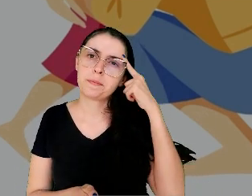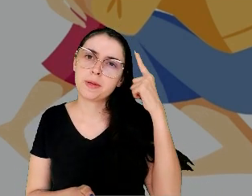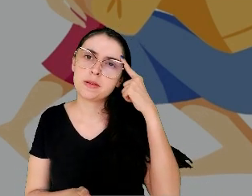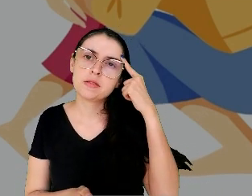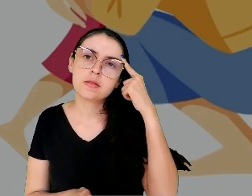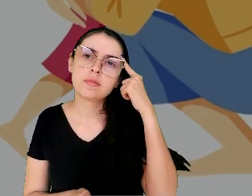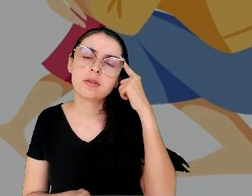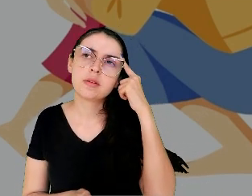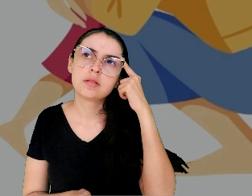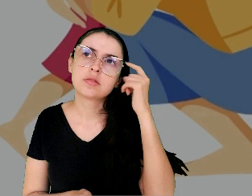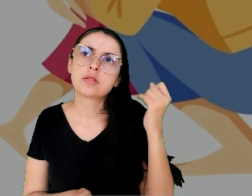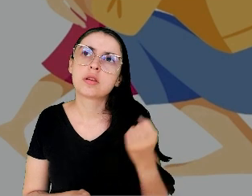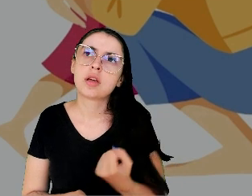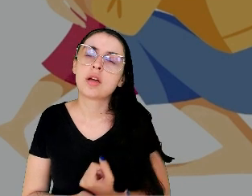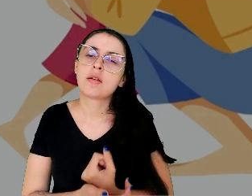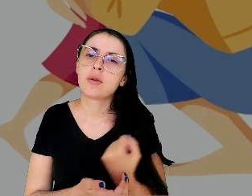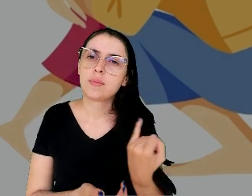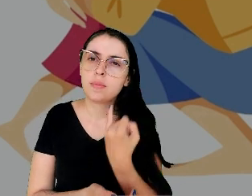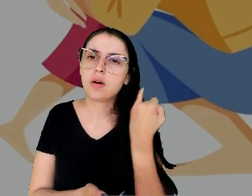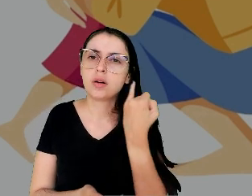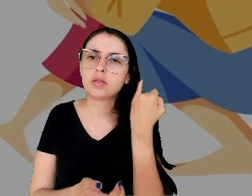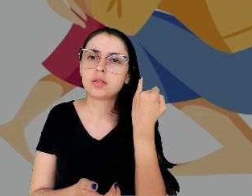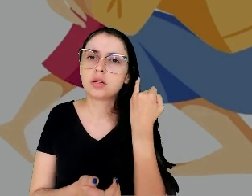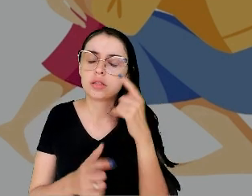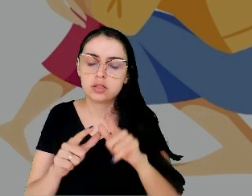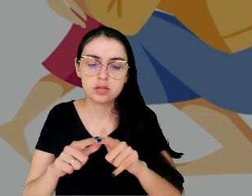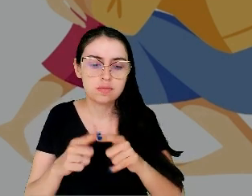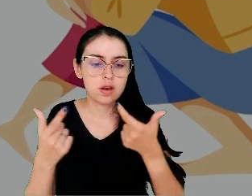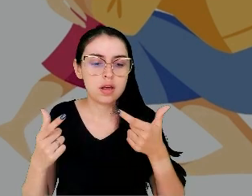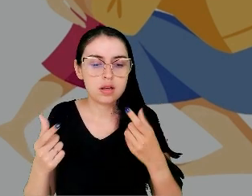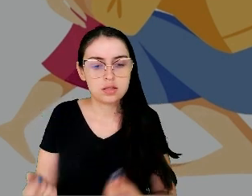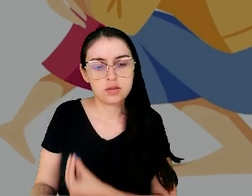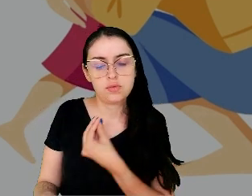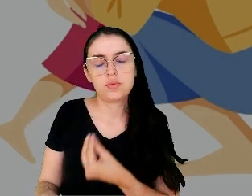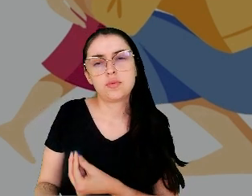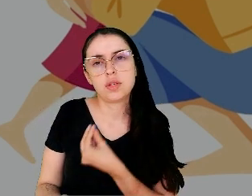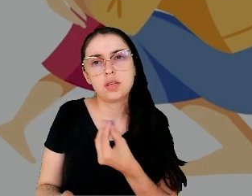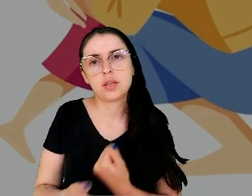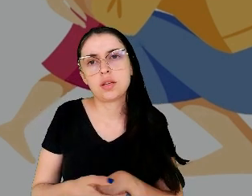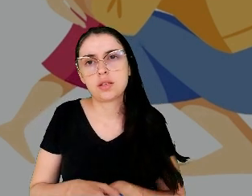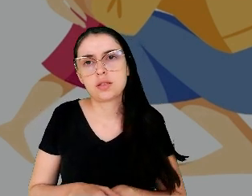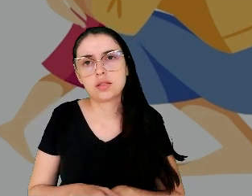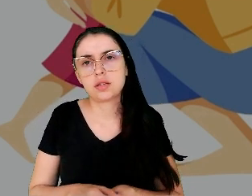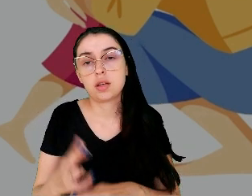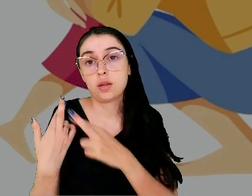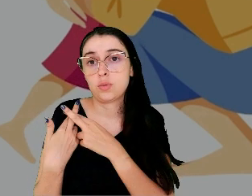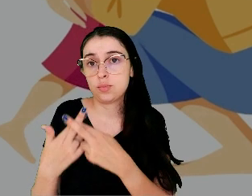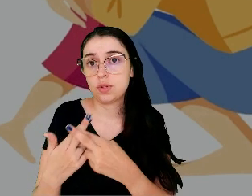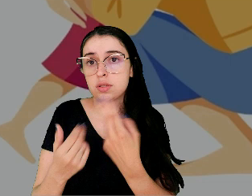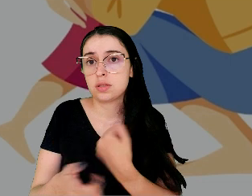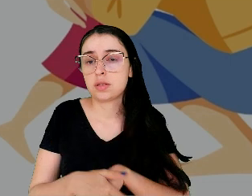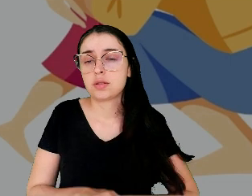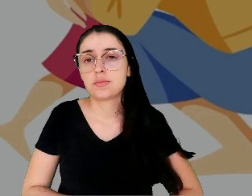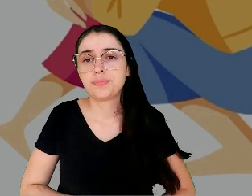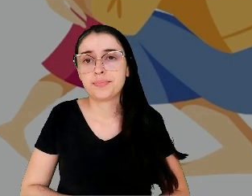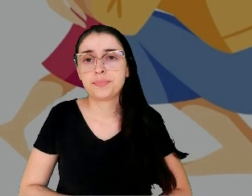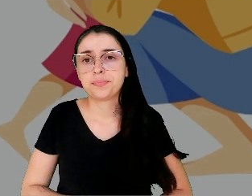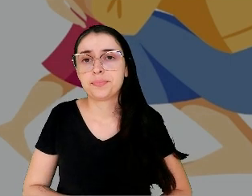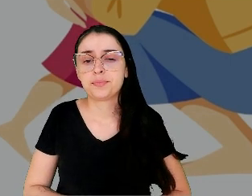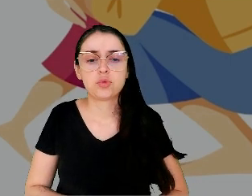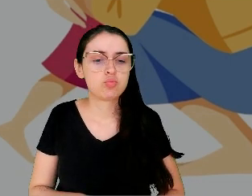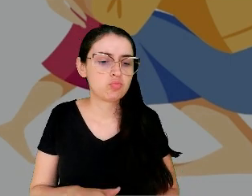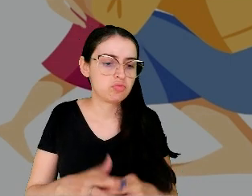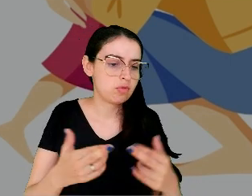elemento essencial, que transpassa a vida, né, representa em relação aos